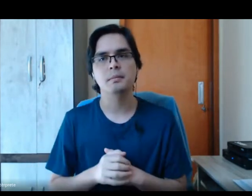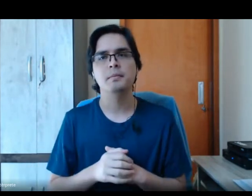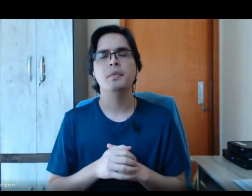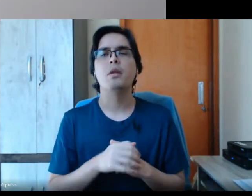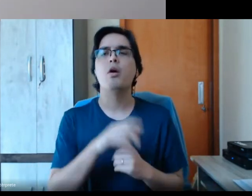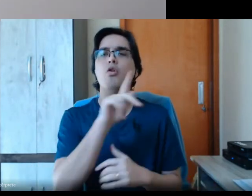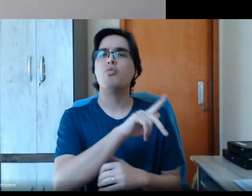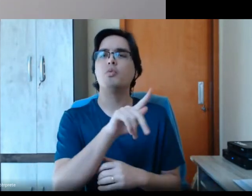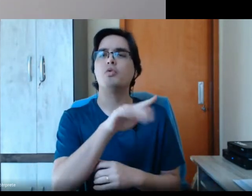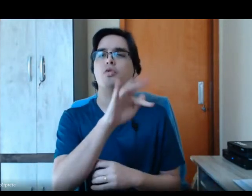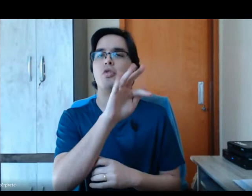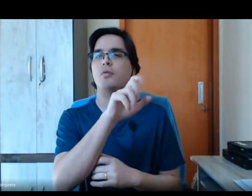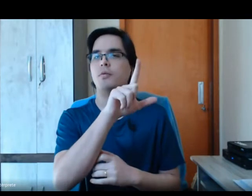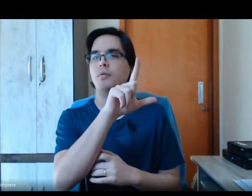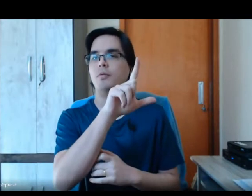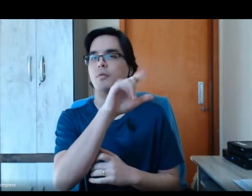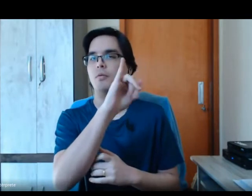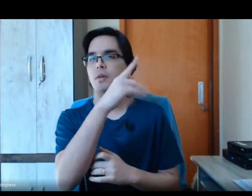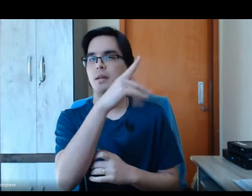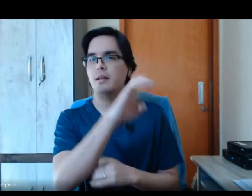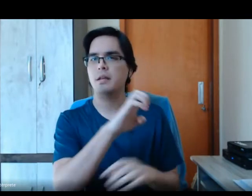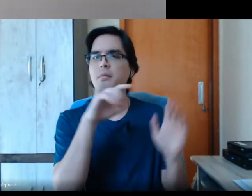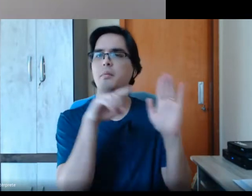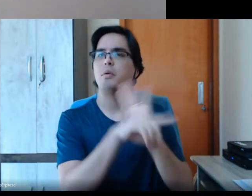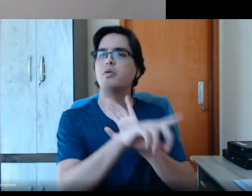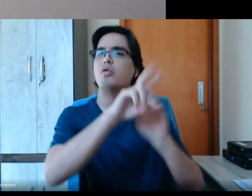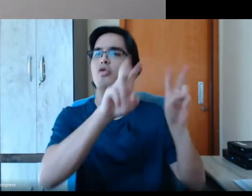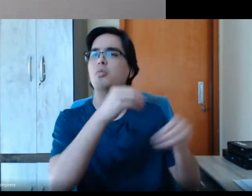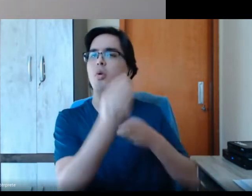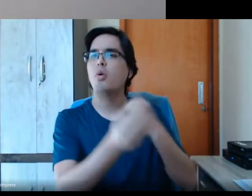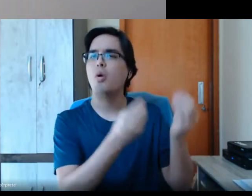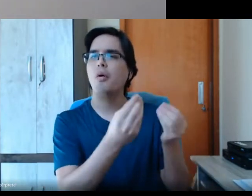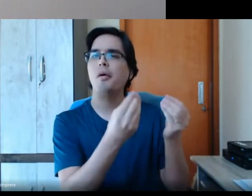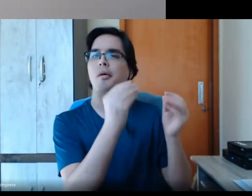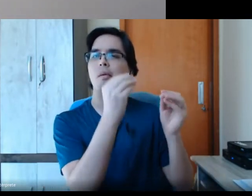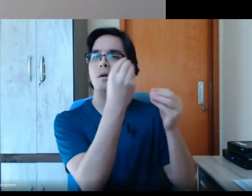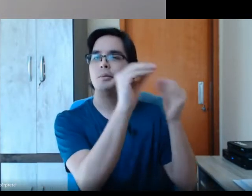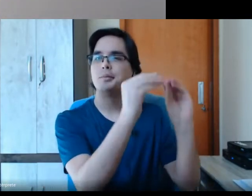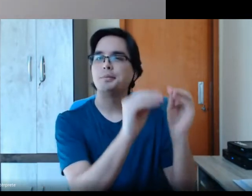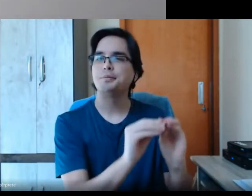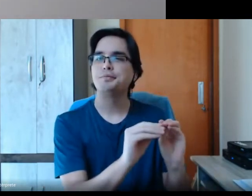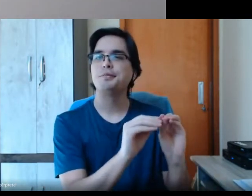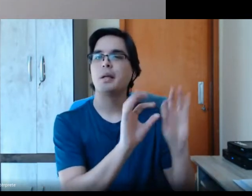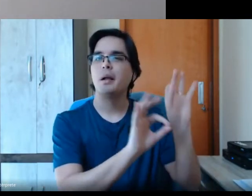Acho que é do Jorge. Jorge Vilela, aí começa. Jorge Vilela. Vamos escutar, então, né,